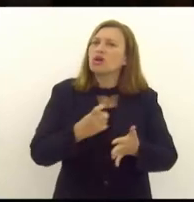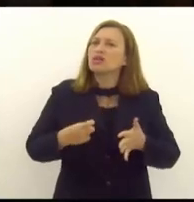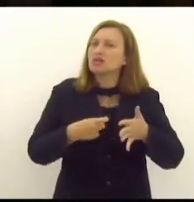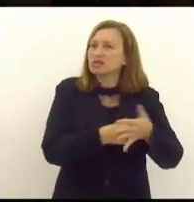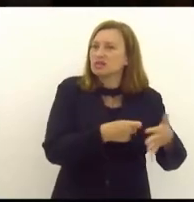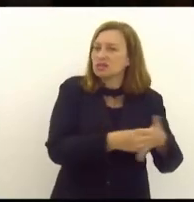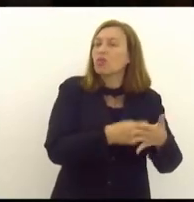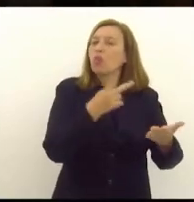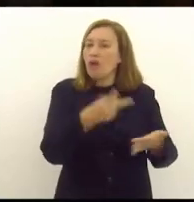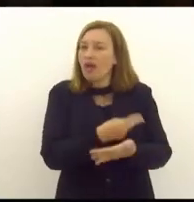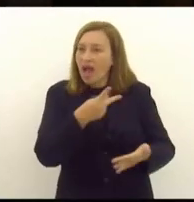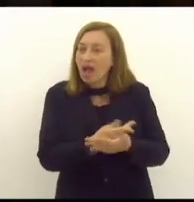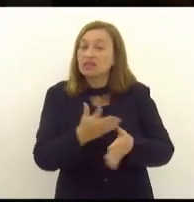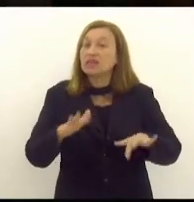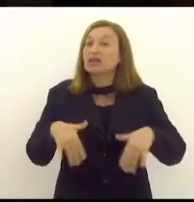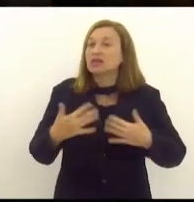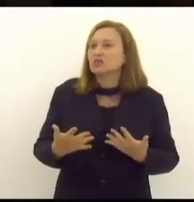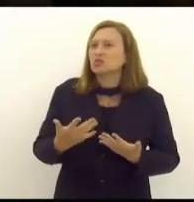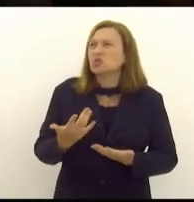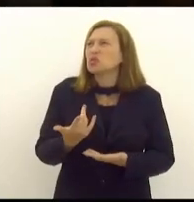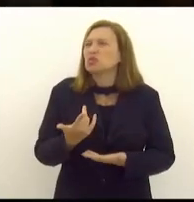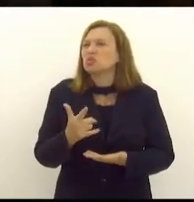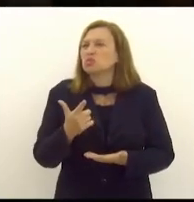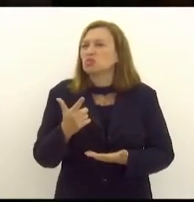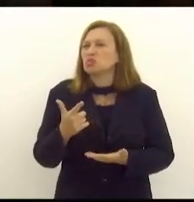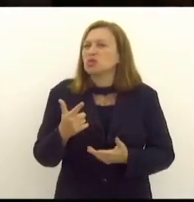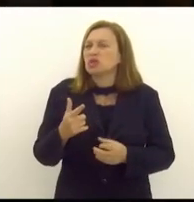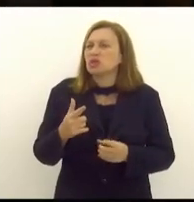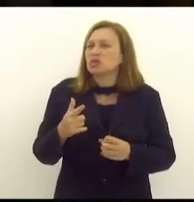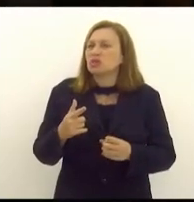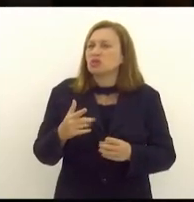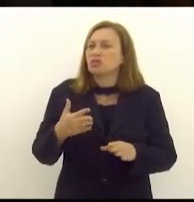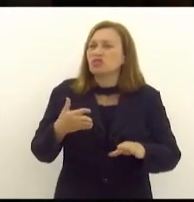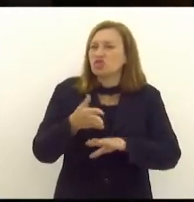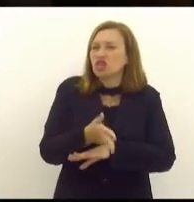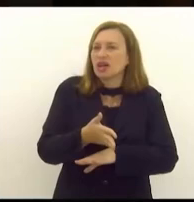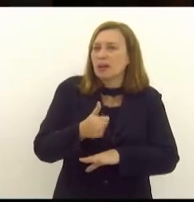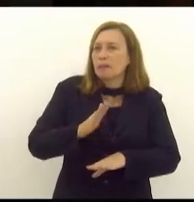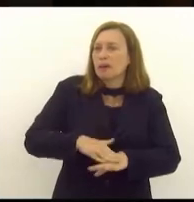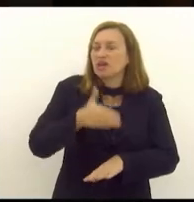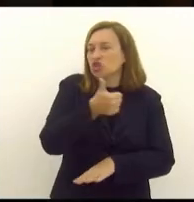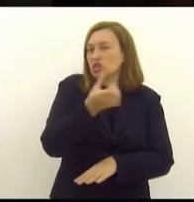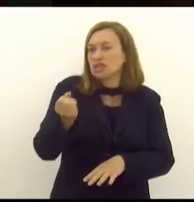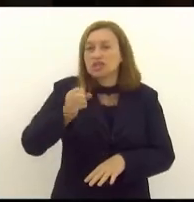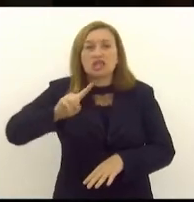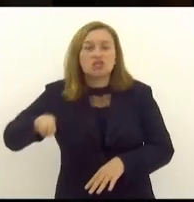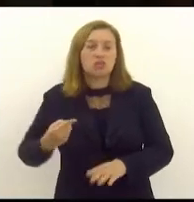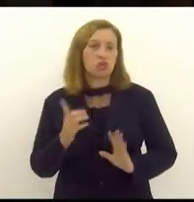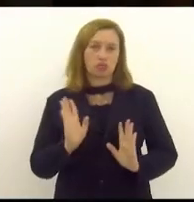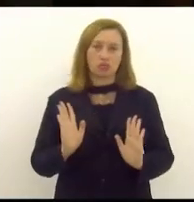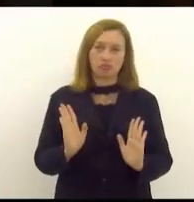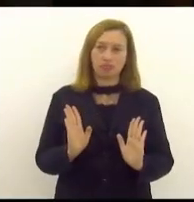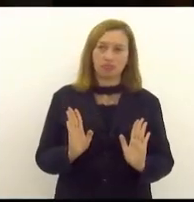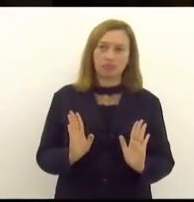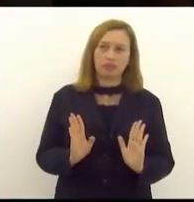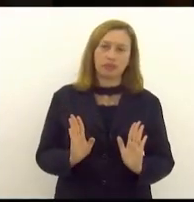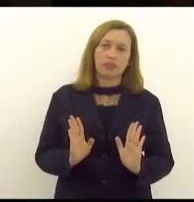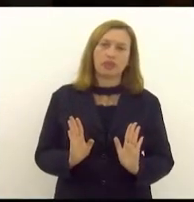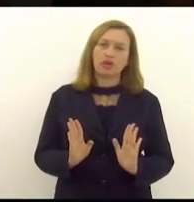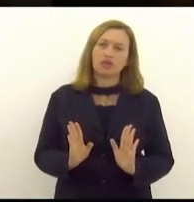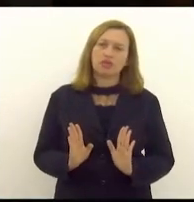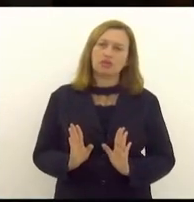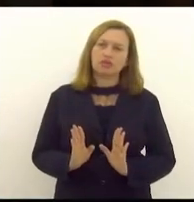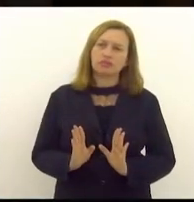caluniose ou seja não chega a meio por cento desses 16 Mil casos que viraram